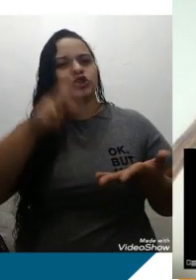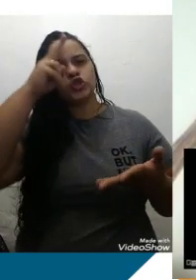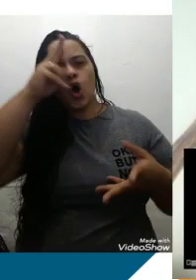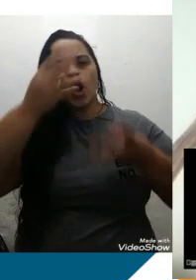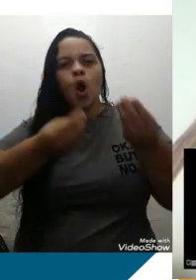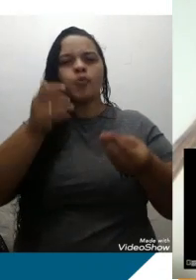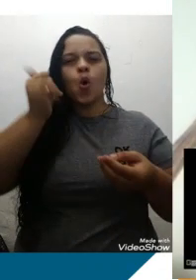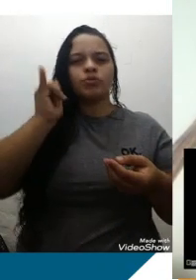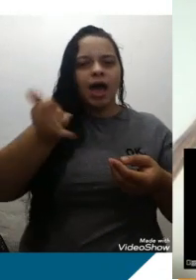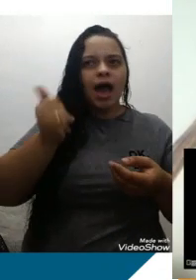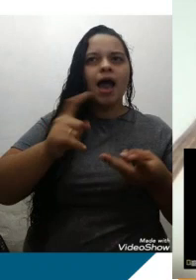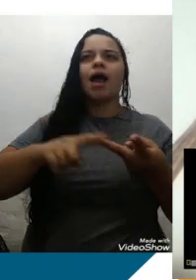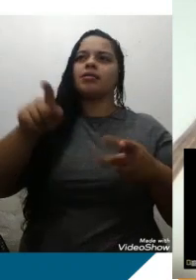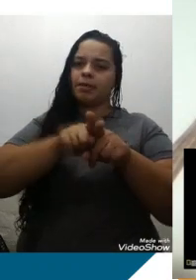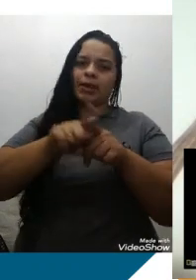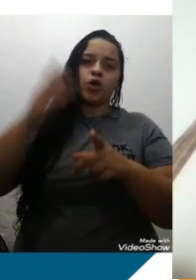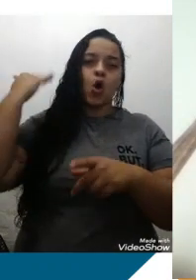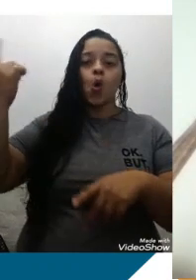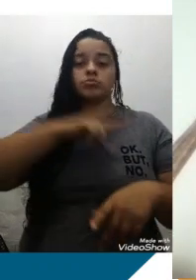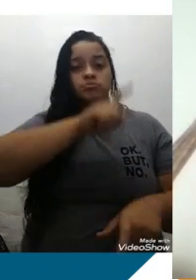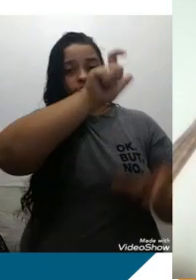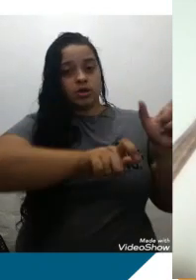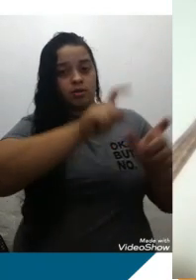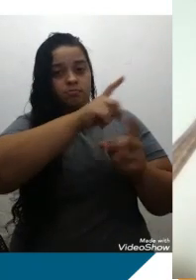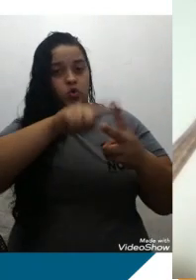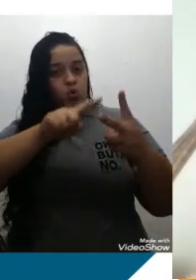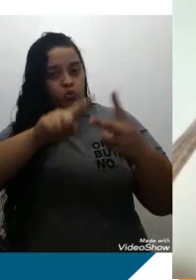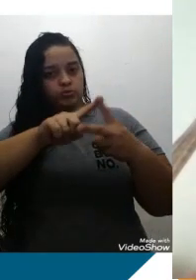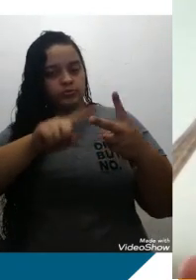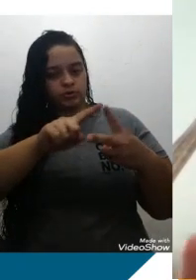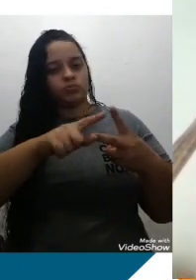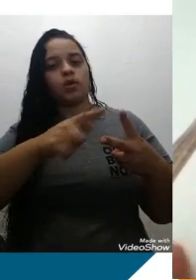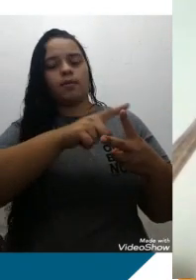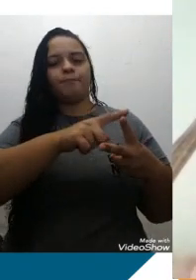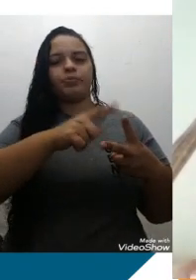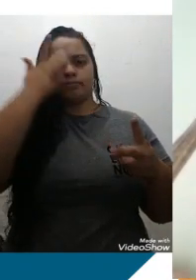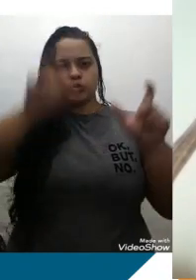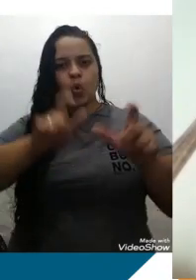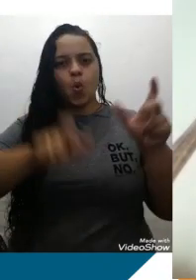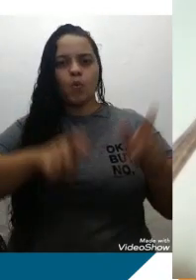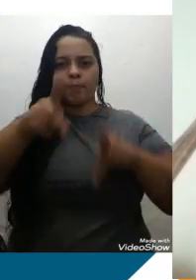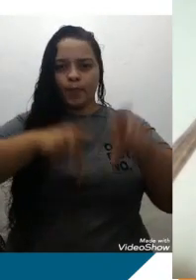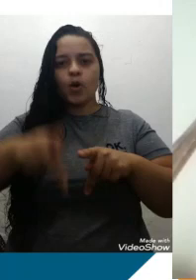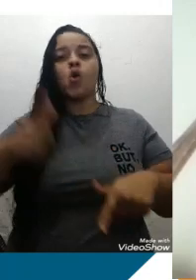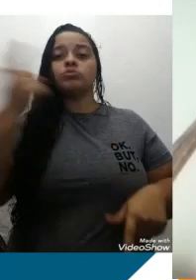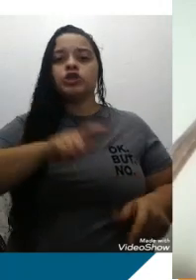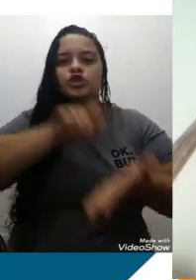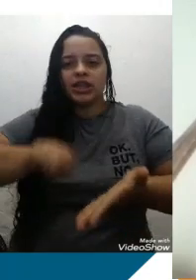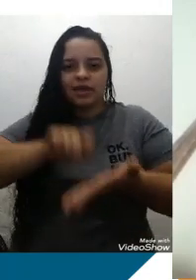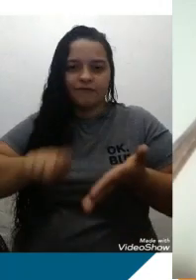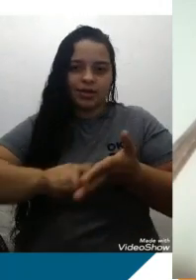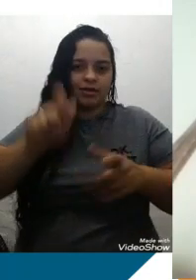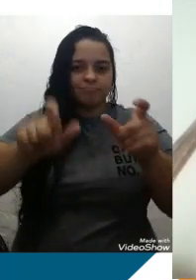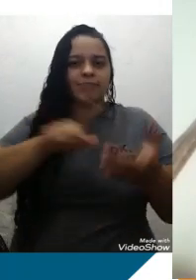e as suas tradições mitológicas, por exemplo. Era uma escrita pictográfica, ou seja, cada símbolo representava uma coisa ou